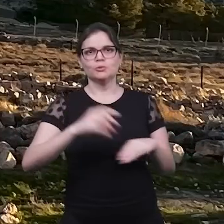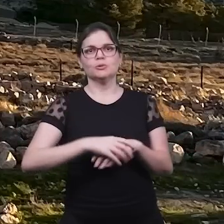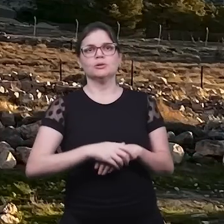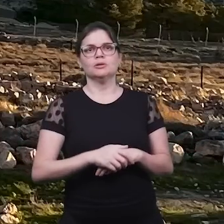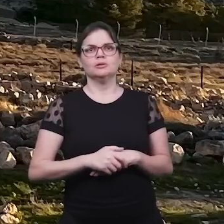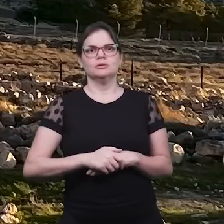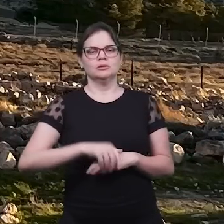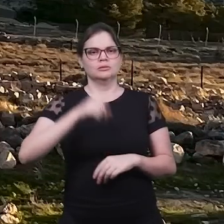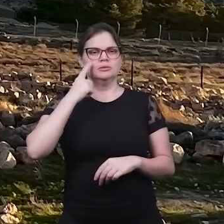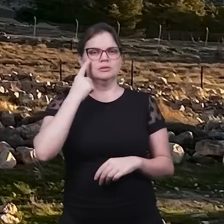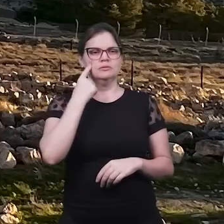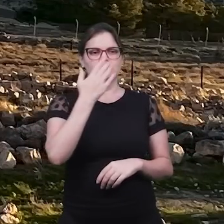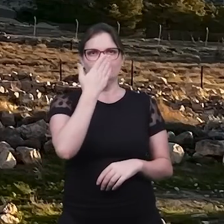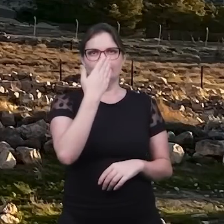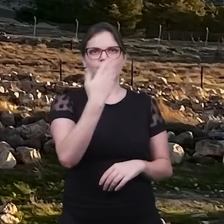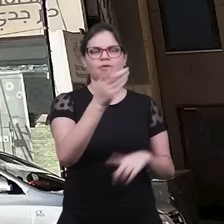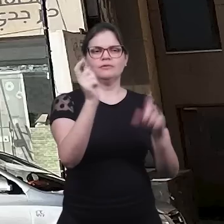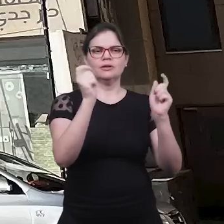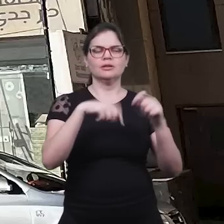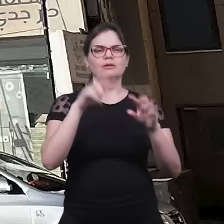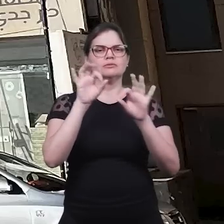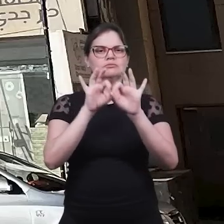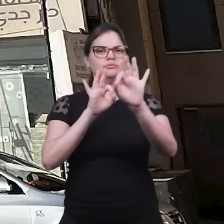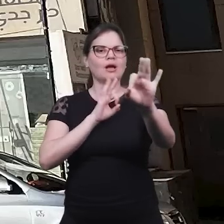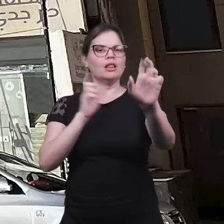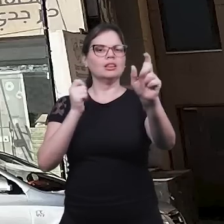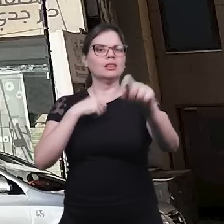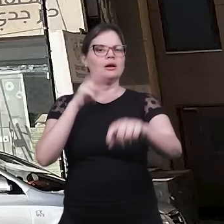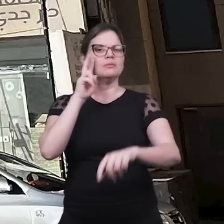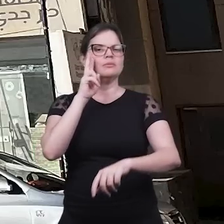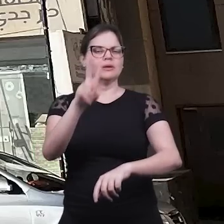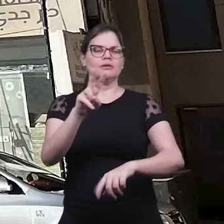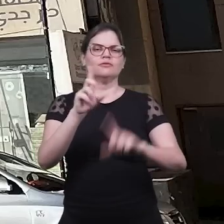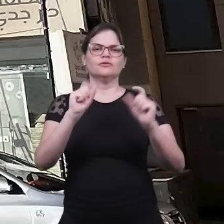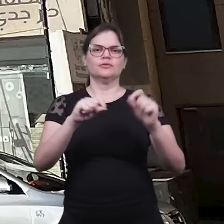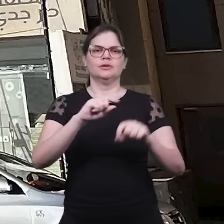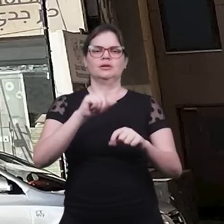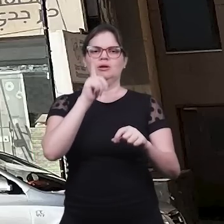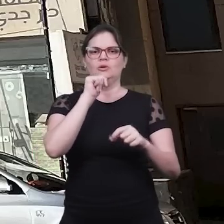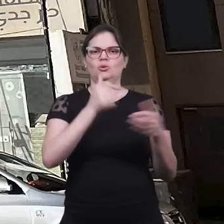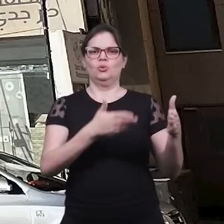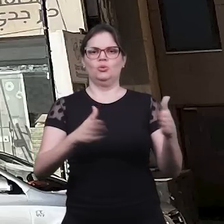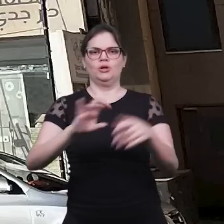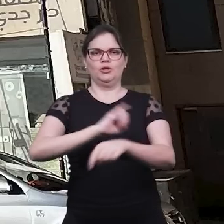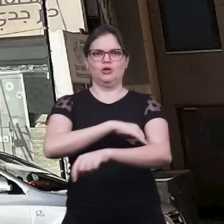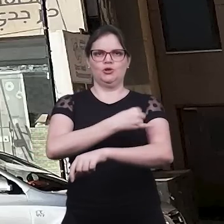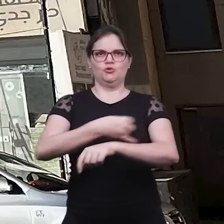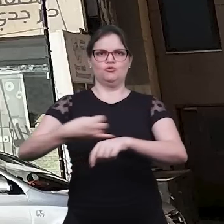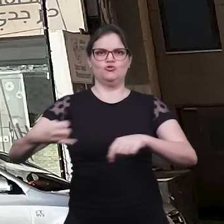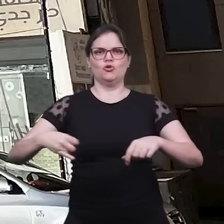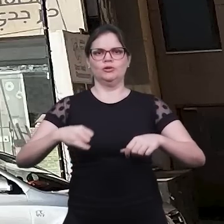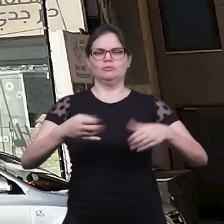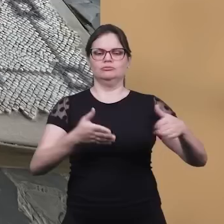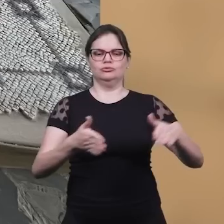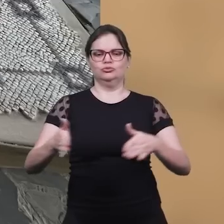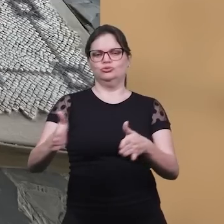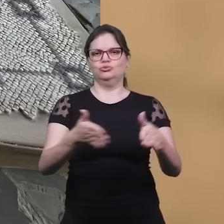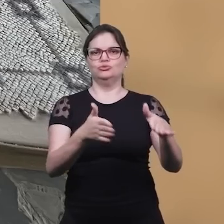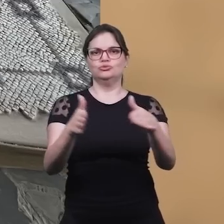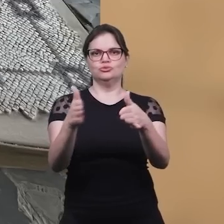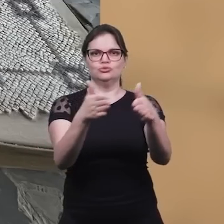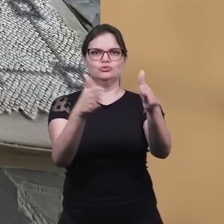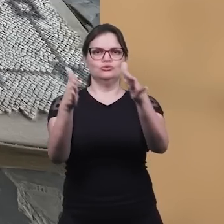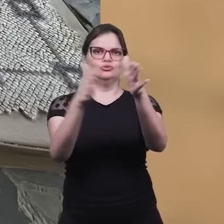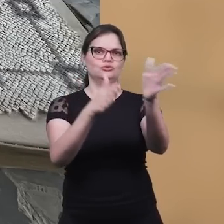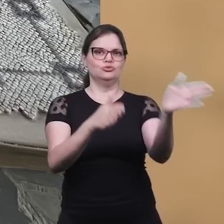Até em Madaba tem um mapa que é um mosaico, ele é bem famoso porque ele é um